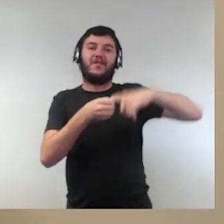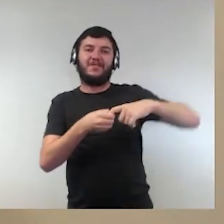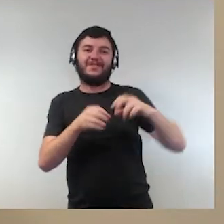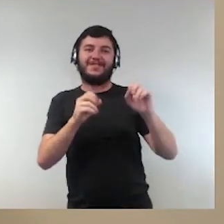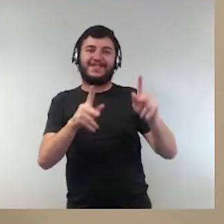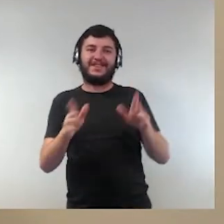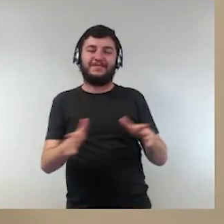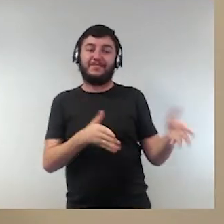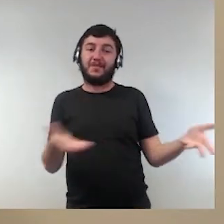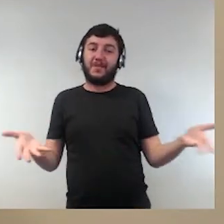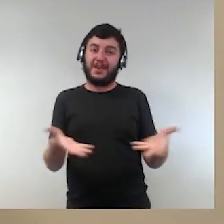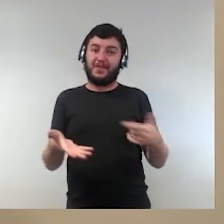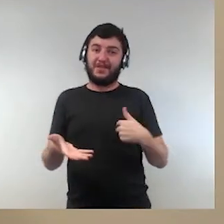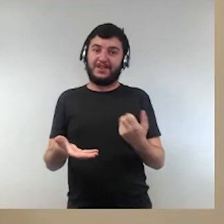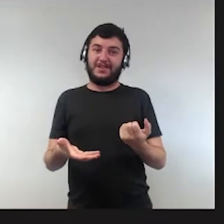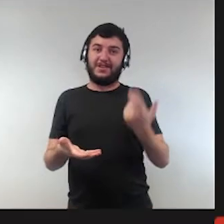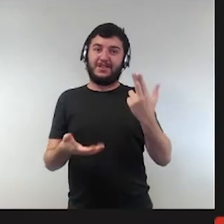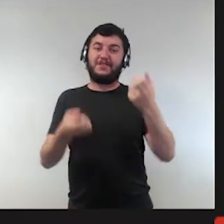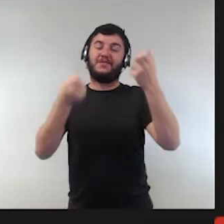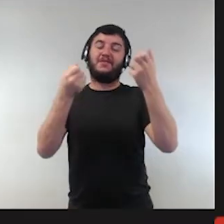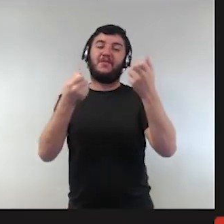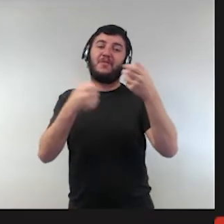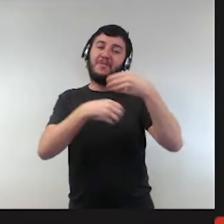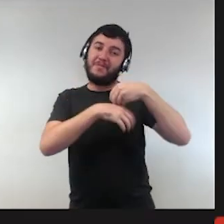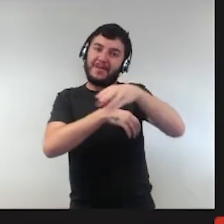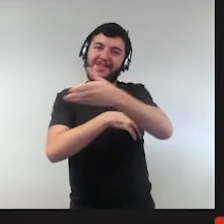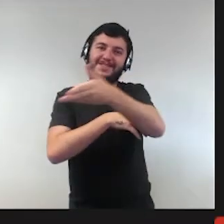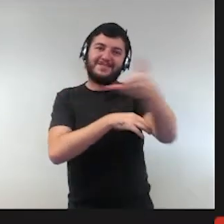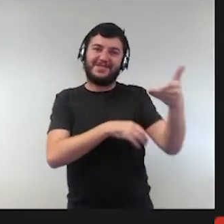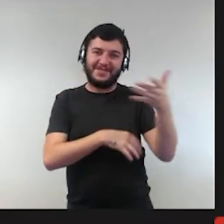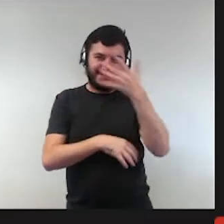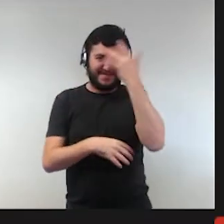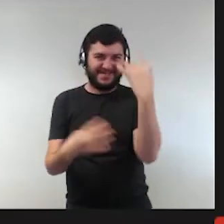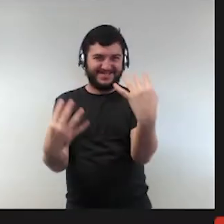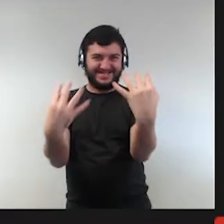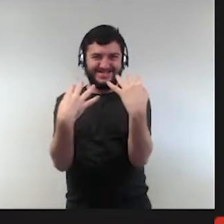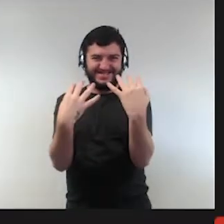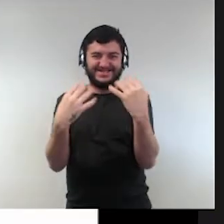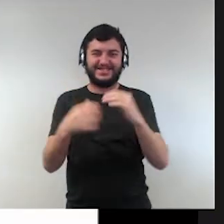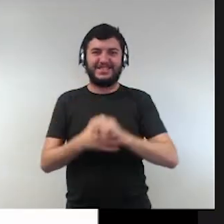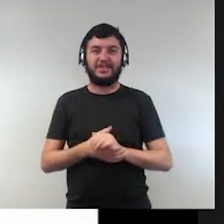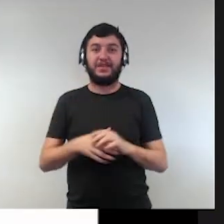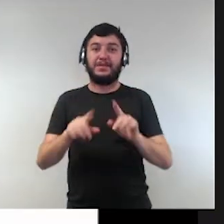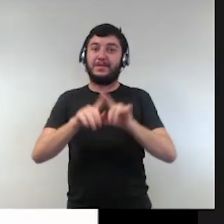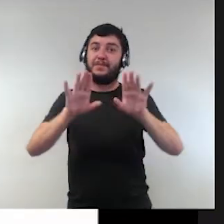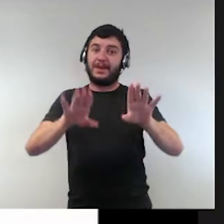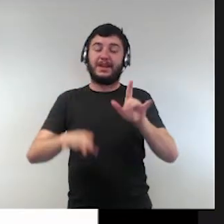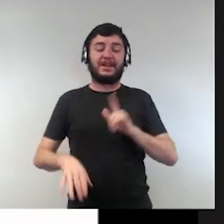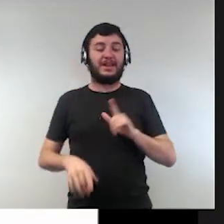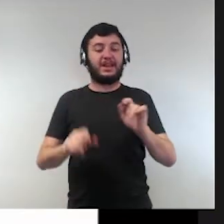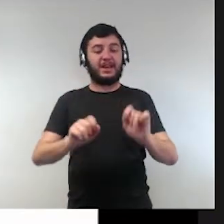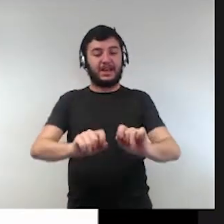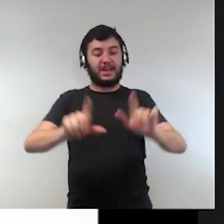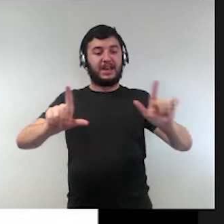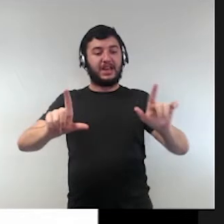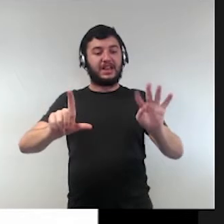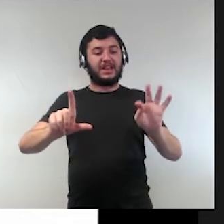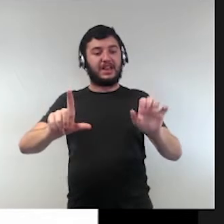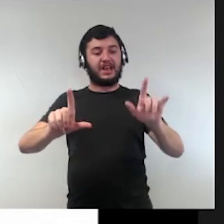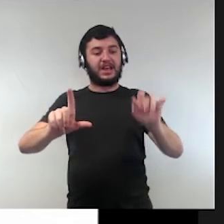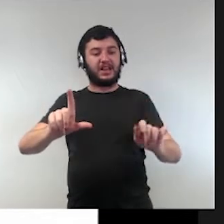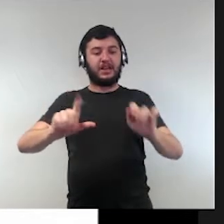passar para vocês a nossa... Nossa, já está chegando aí a tela nossa da comissão aqui?